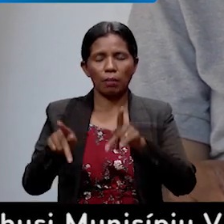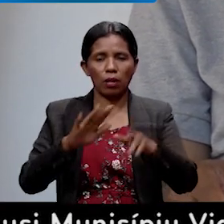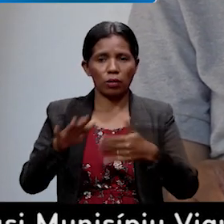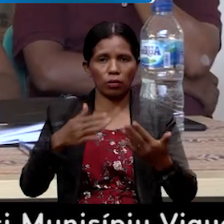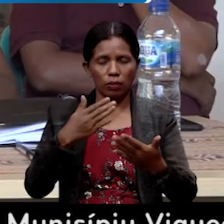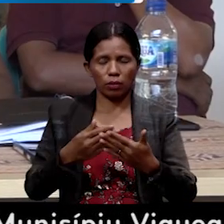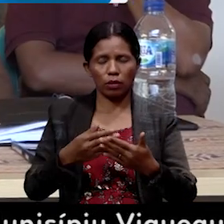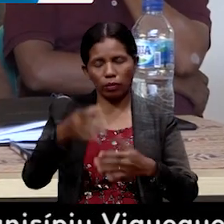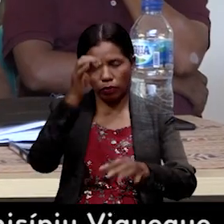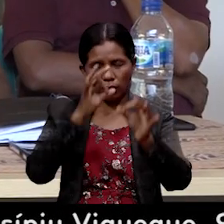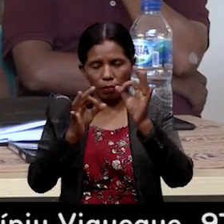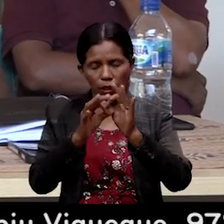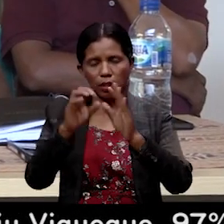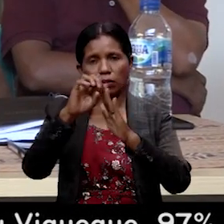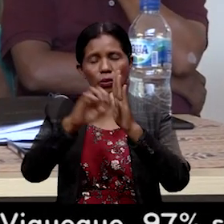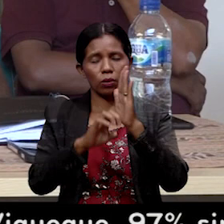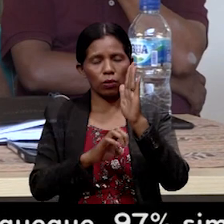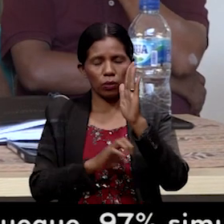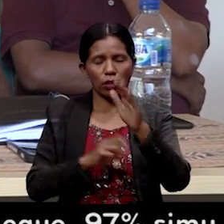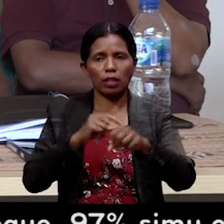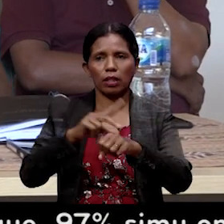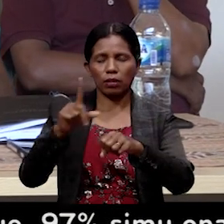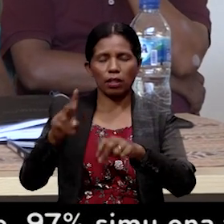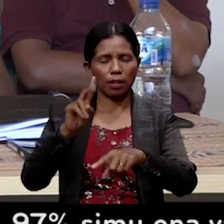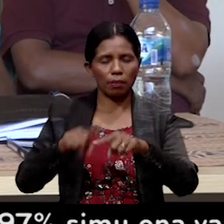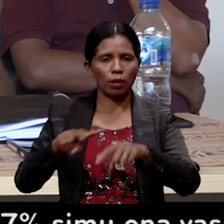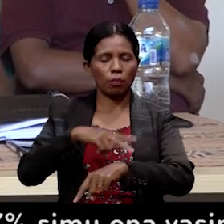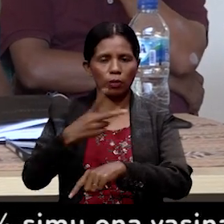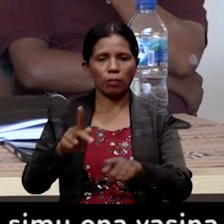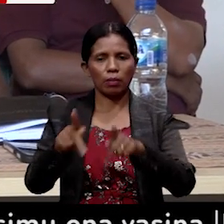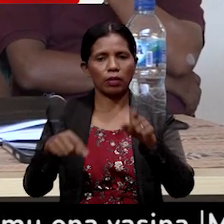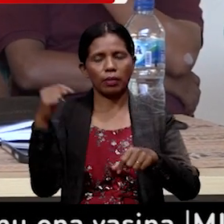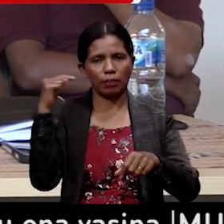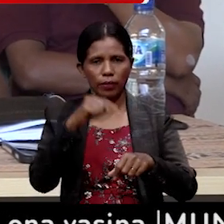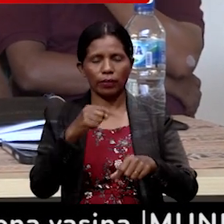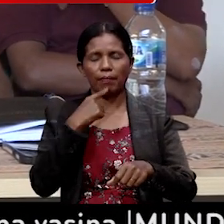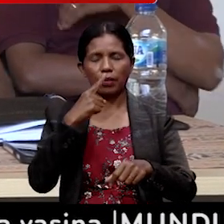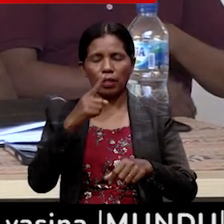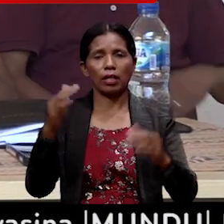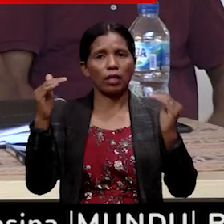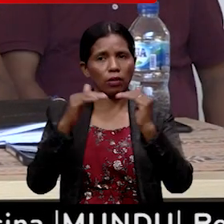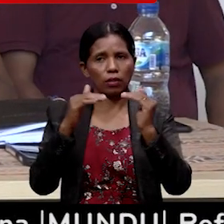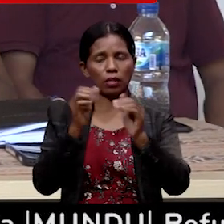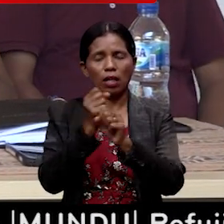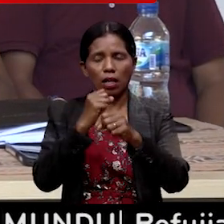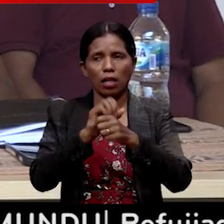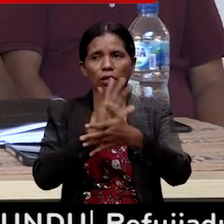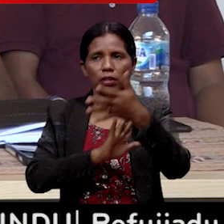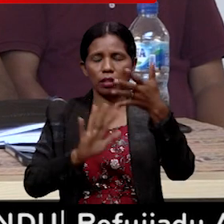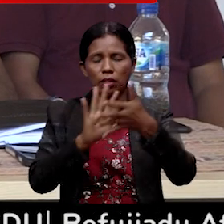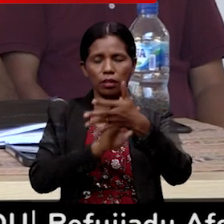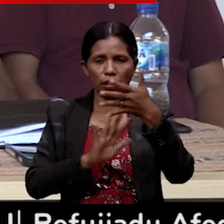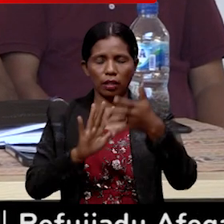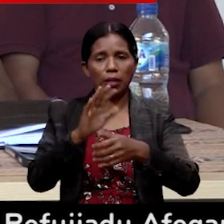estrutura nacional hori la bele monu ba propaganda baratu sira. E a conferência em prensa nebe halau hori celebra existência